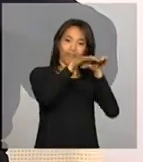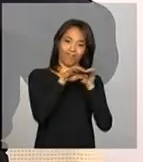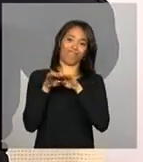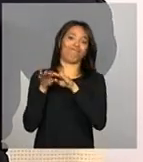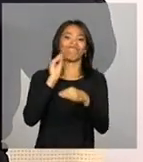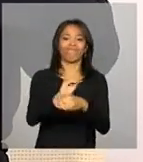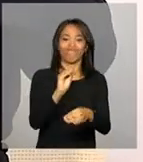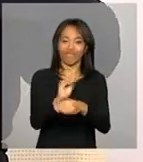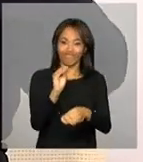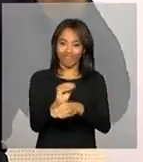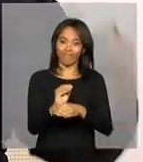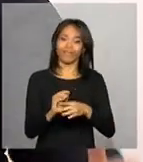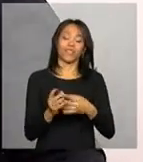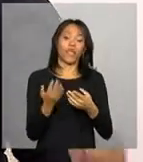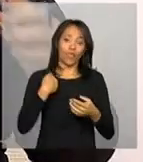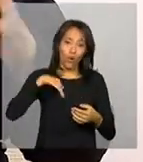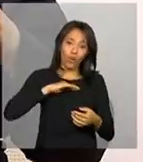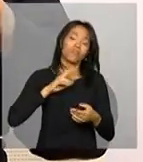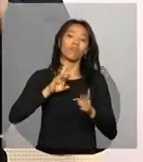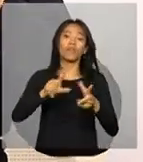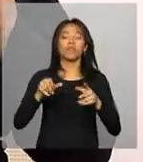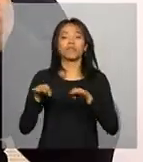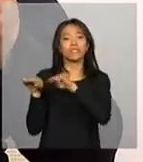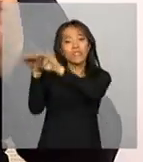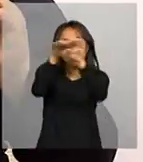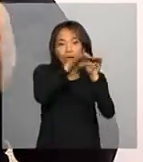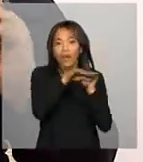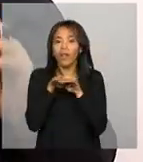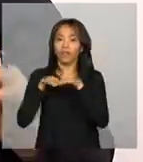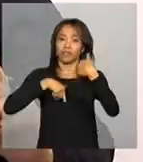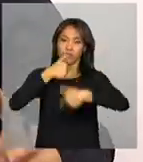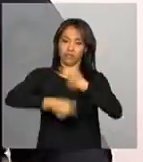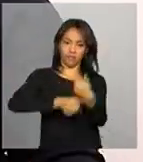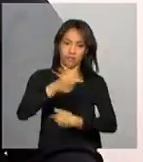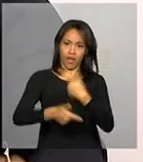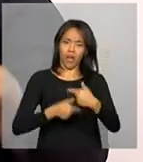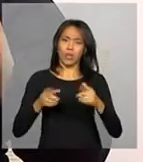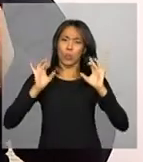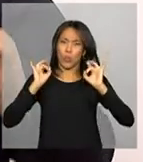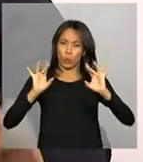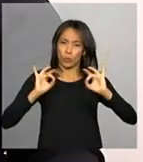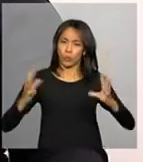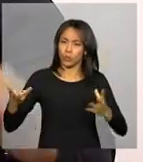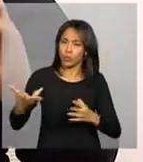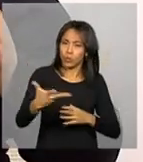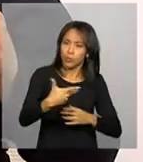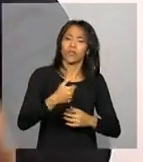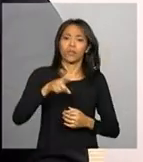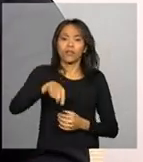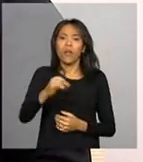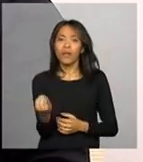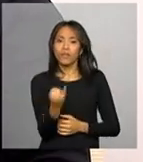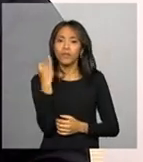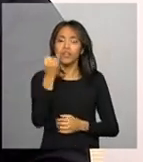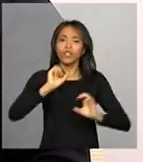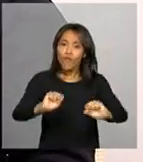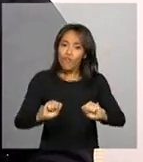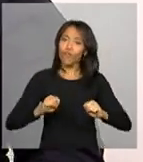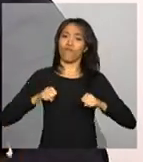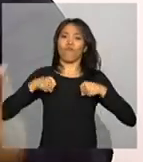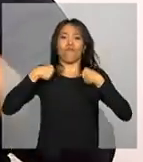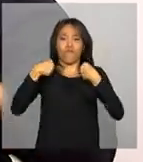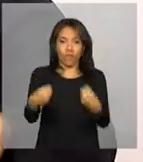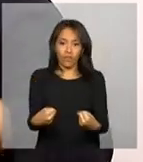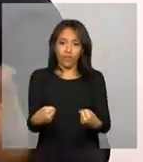então vai ser nós vamos nivelar o patamar qualificar os serviços né esse importante fortaleceu